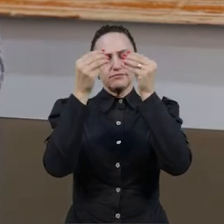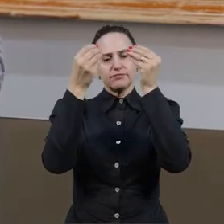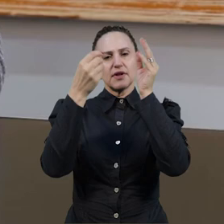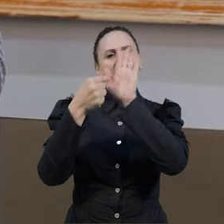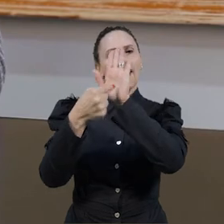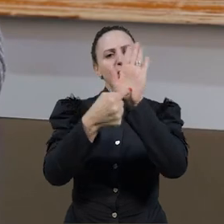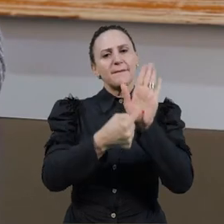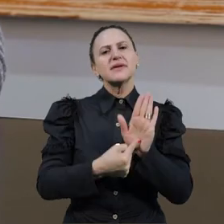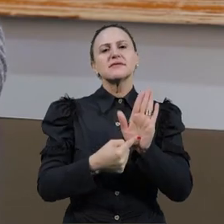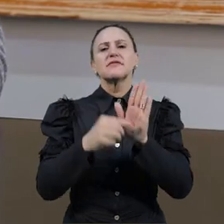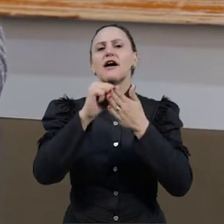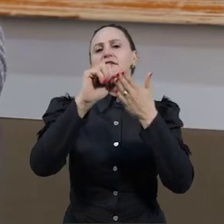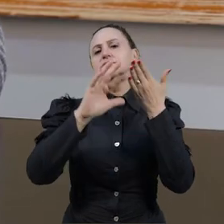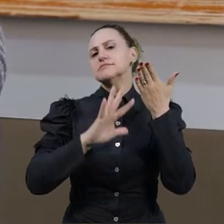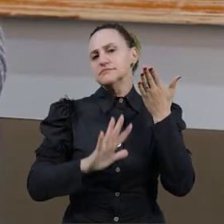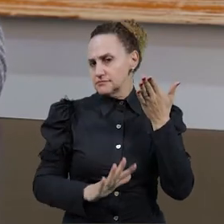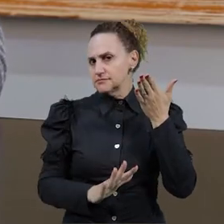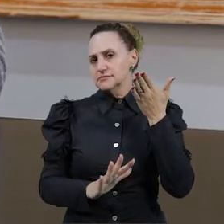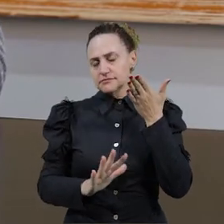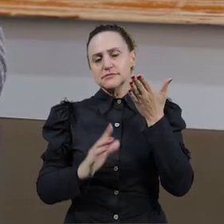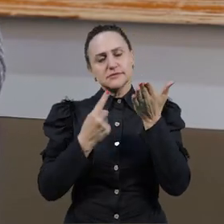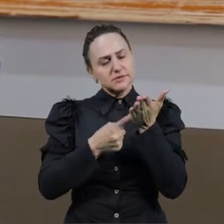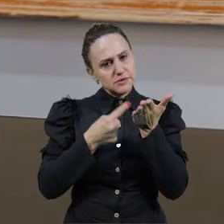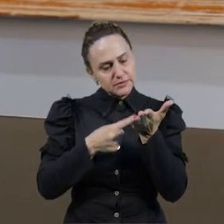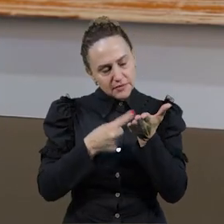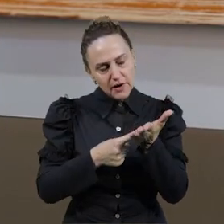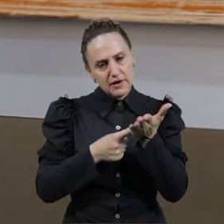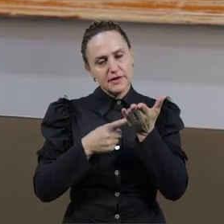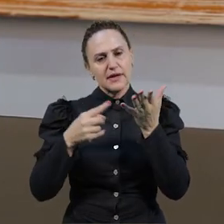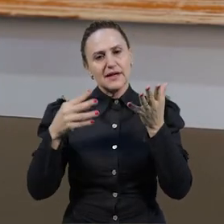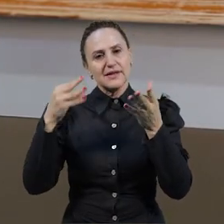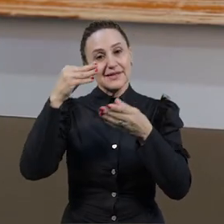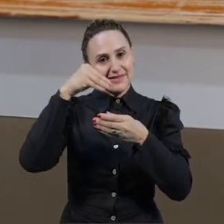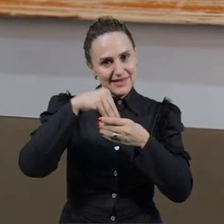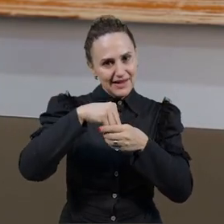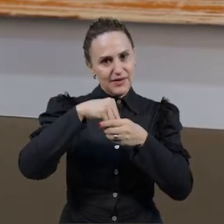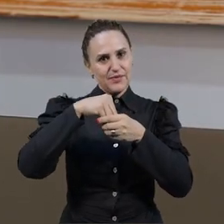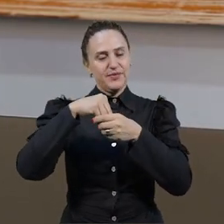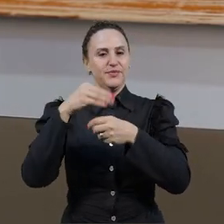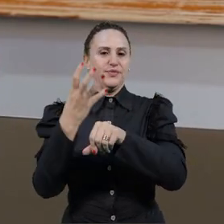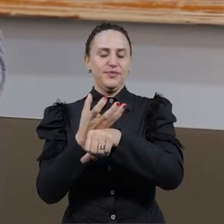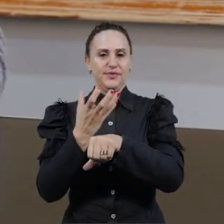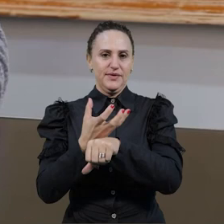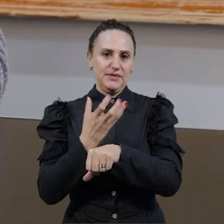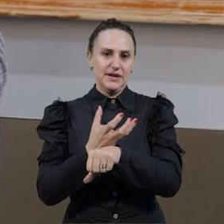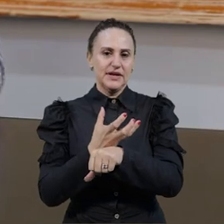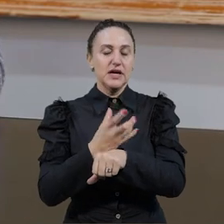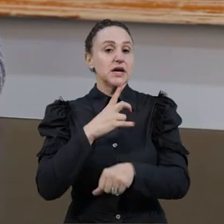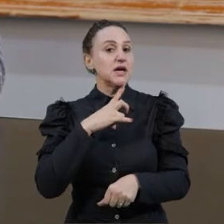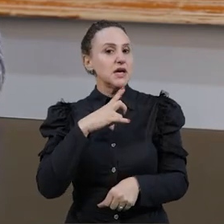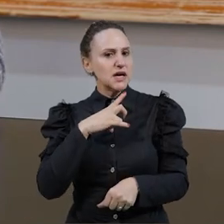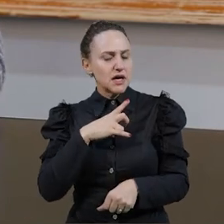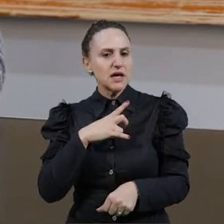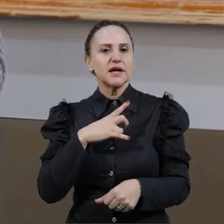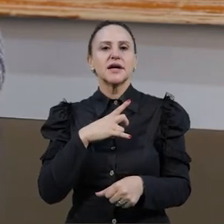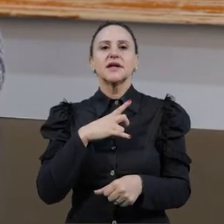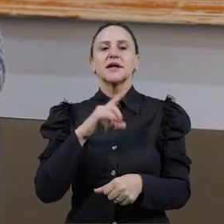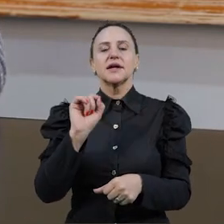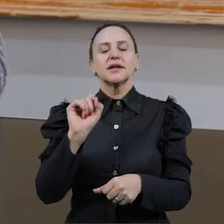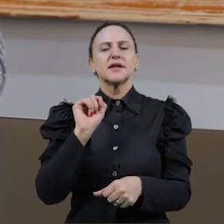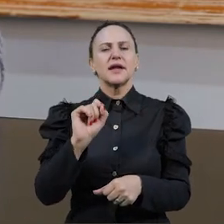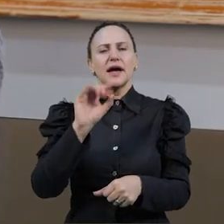as atividades propostas dentro da disciplina vocês sabem né que dentro da disciplina nós teríamos momentos de aprendizagem